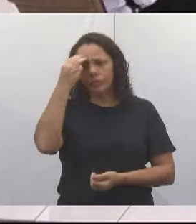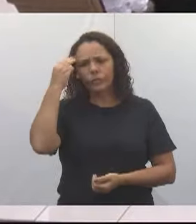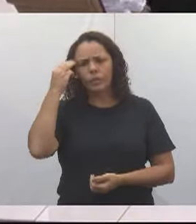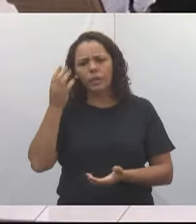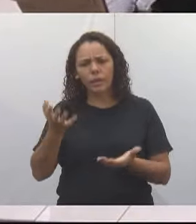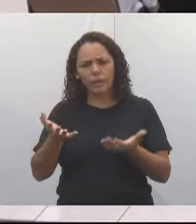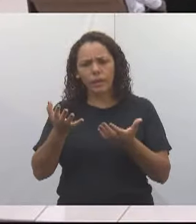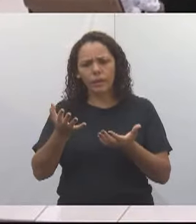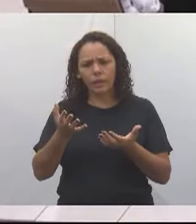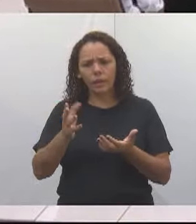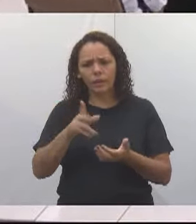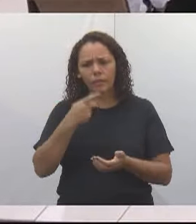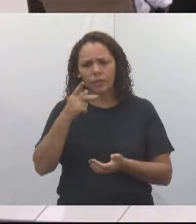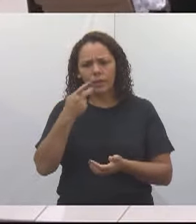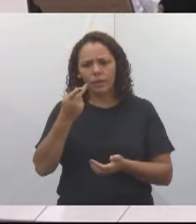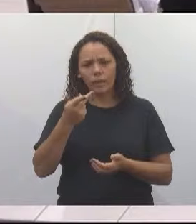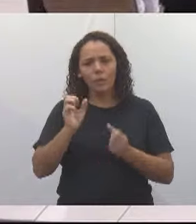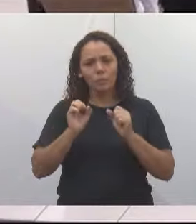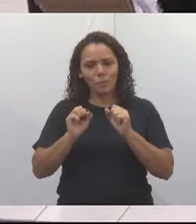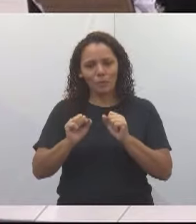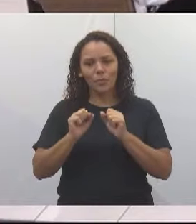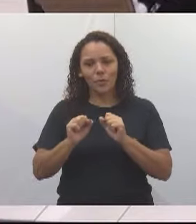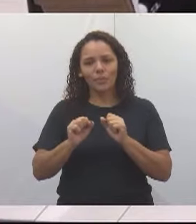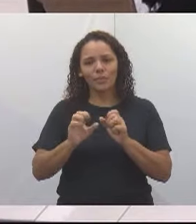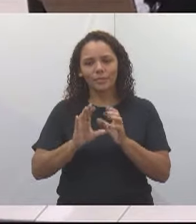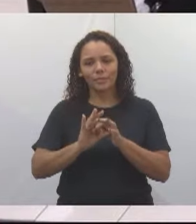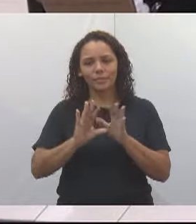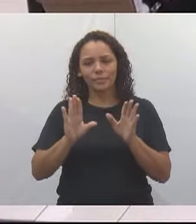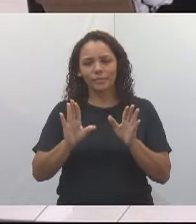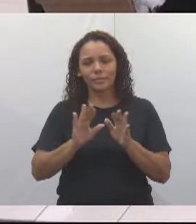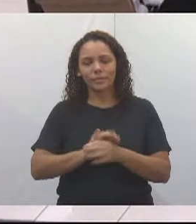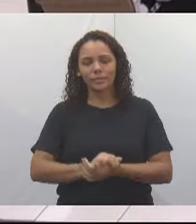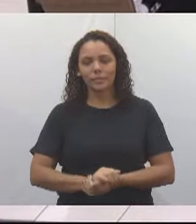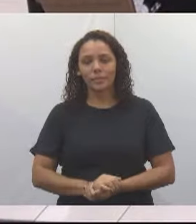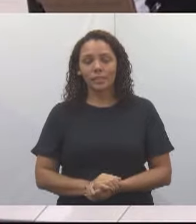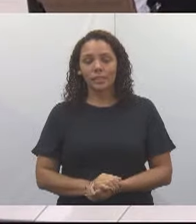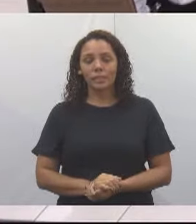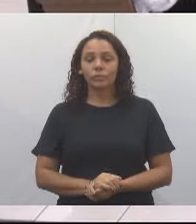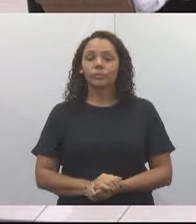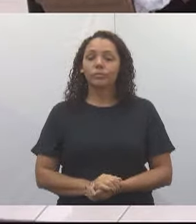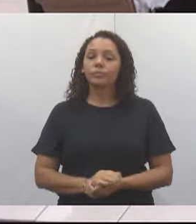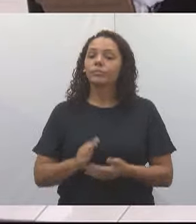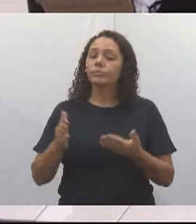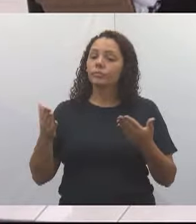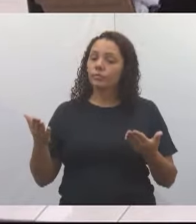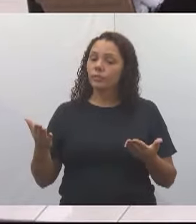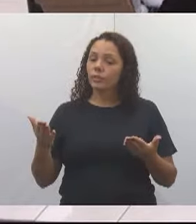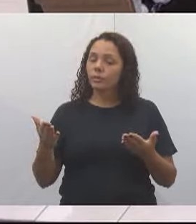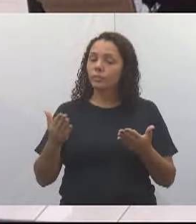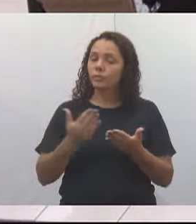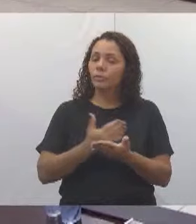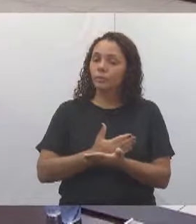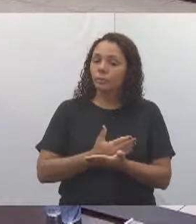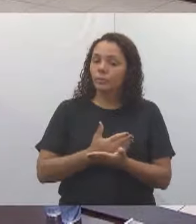falar? Agora você pode falar, Maria Amélia, vai lá. Bom, primeiro eu já começo